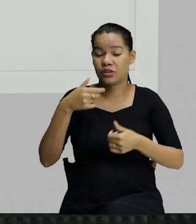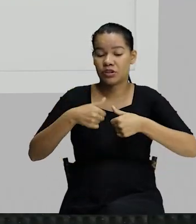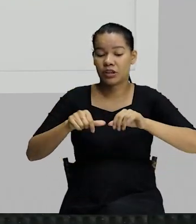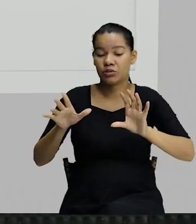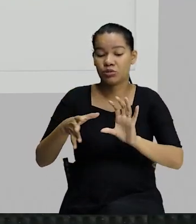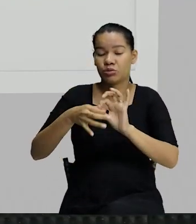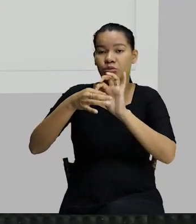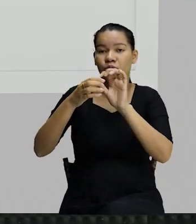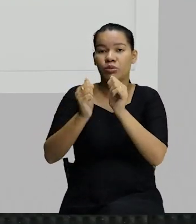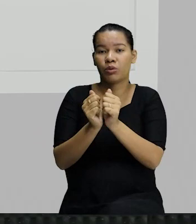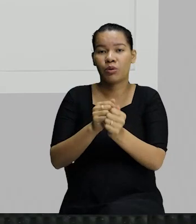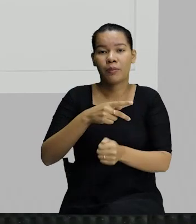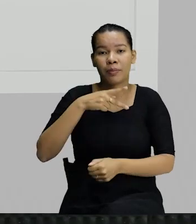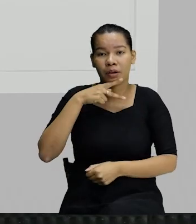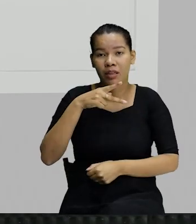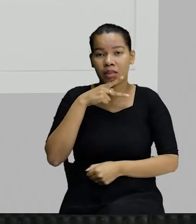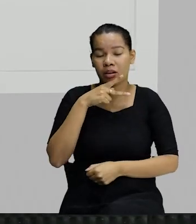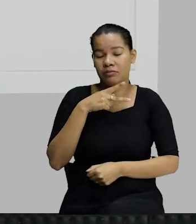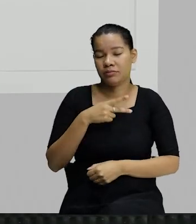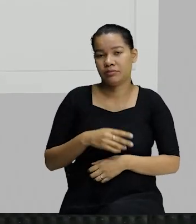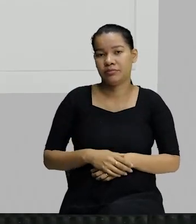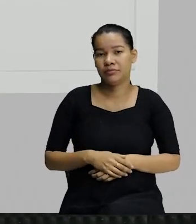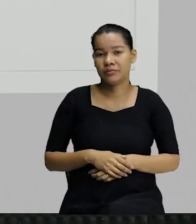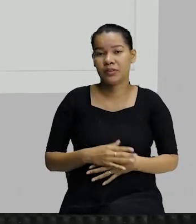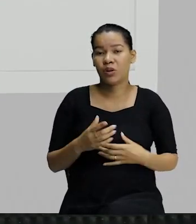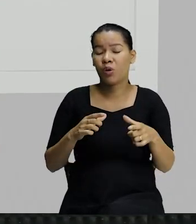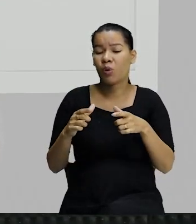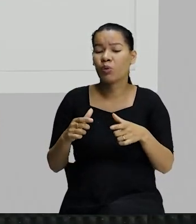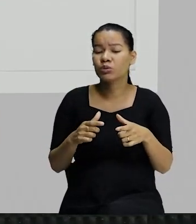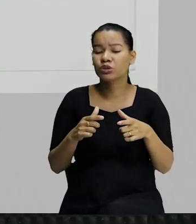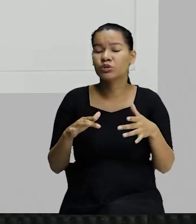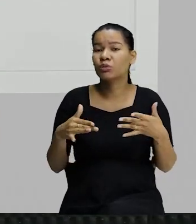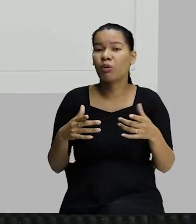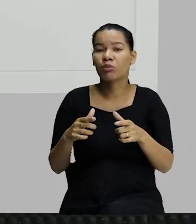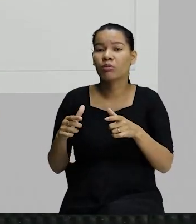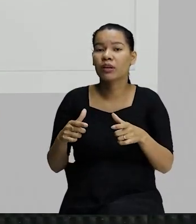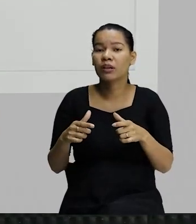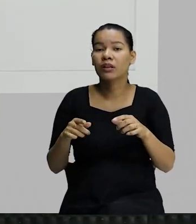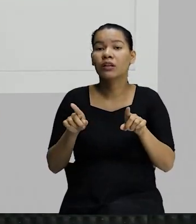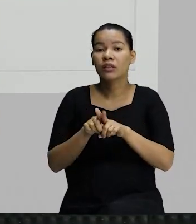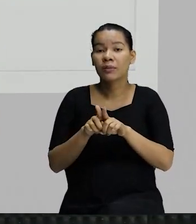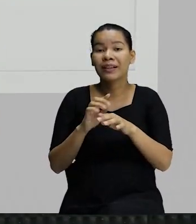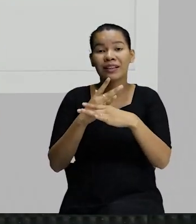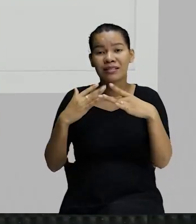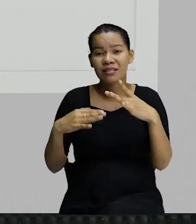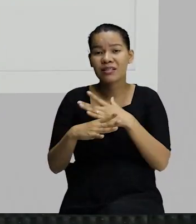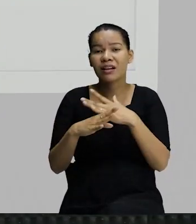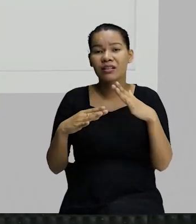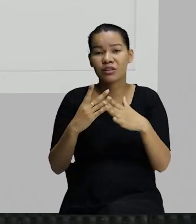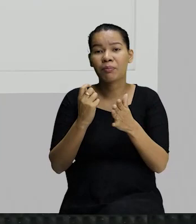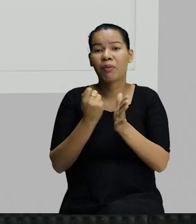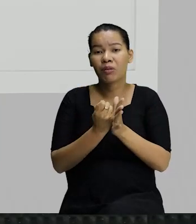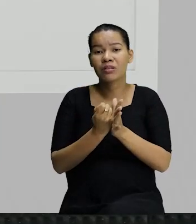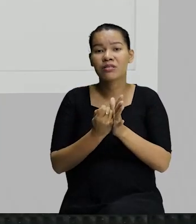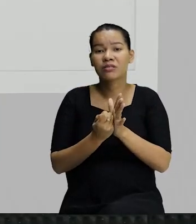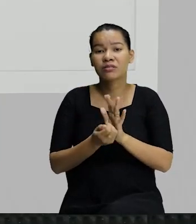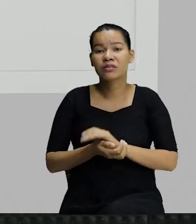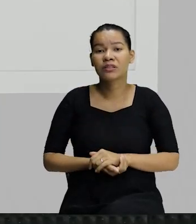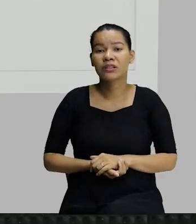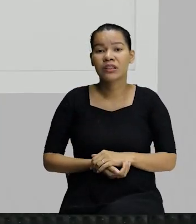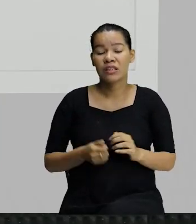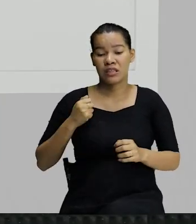Sócrates e Platão. Bom, professor, onde, em que local? É na polis também. Assim como Sócrates e Platão é na polis,